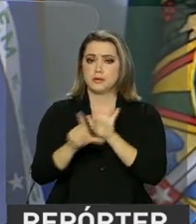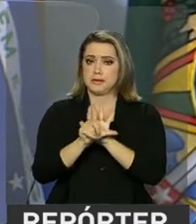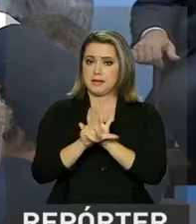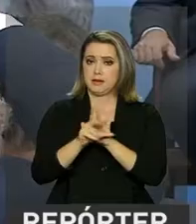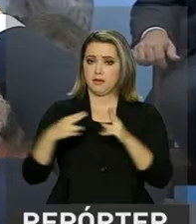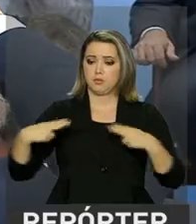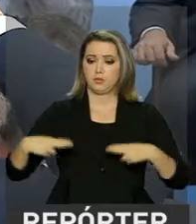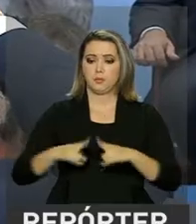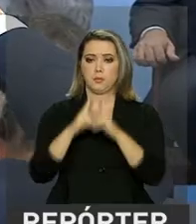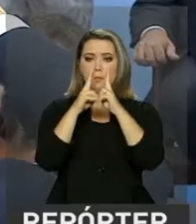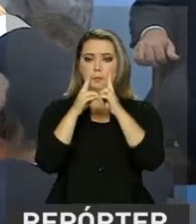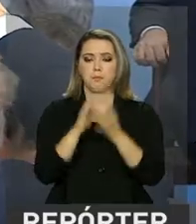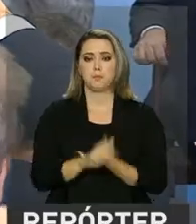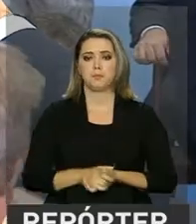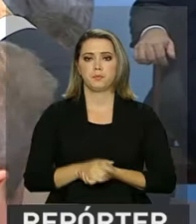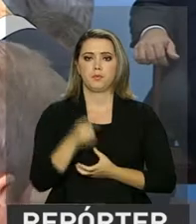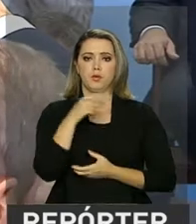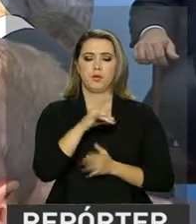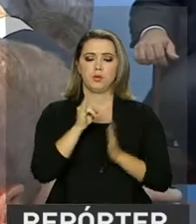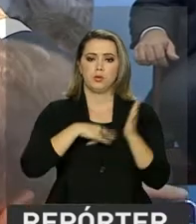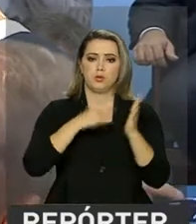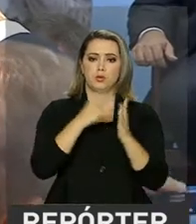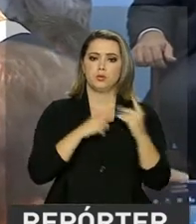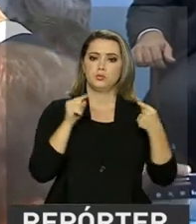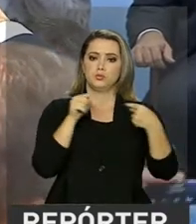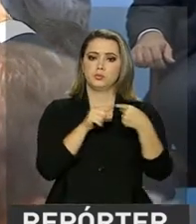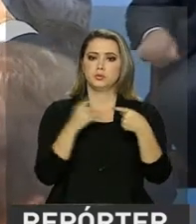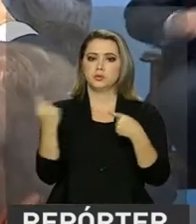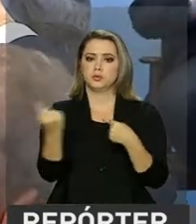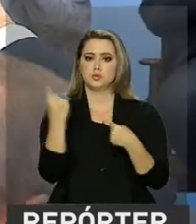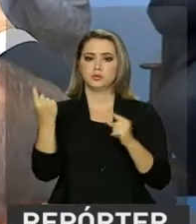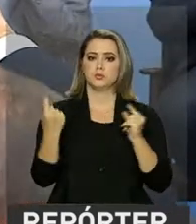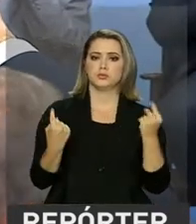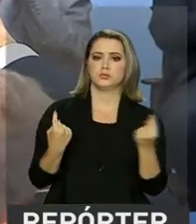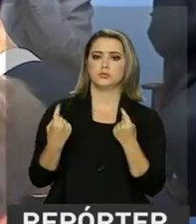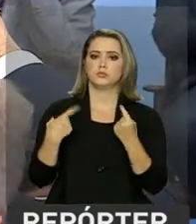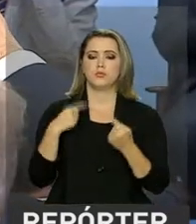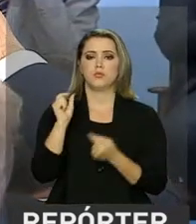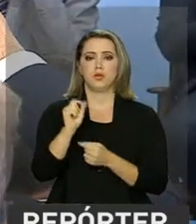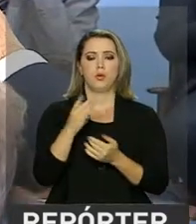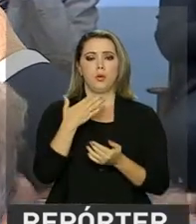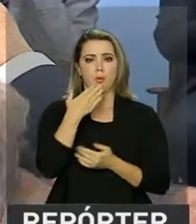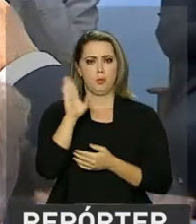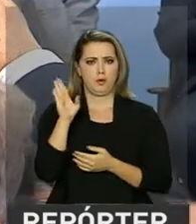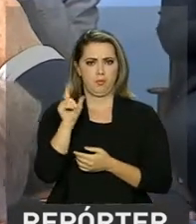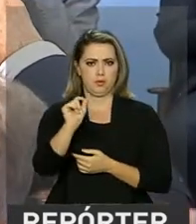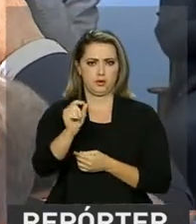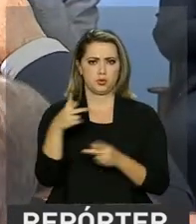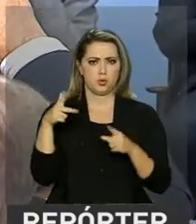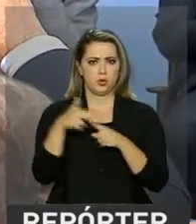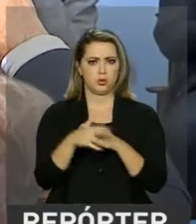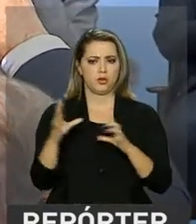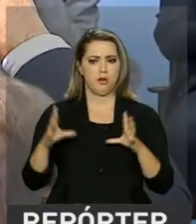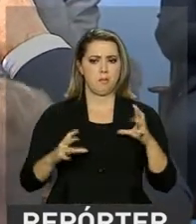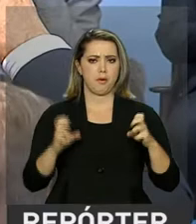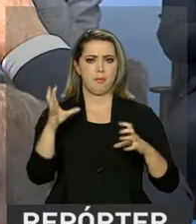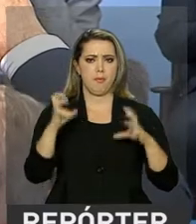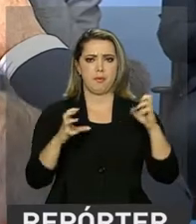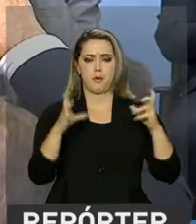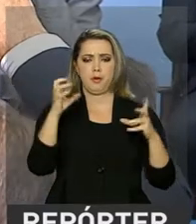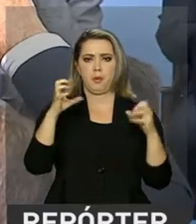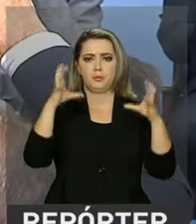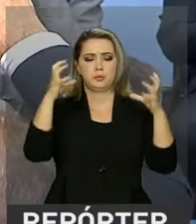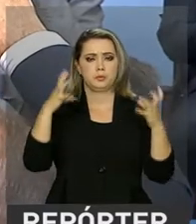acordo no documento como meta individual o brasil se compromete a cortar as emissões de gases do efeito estufa